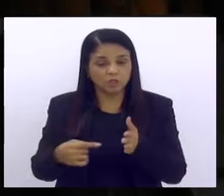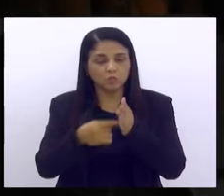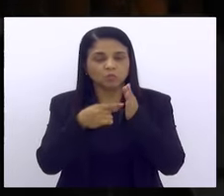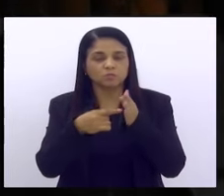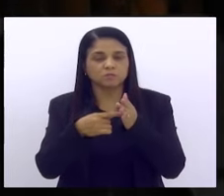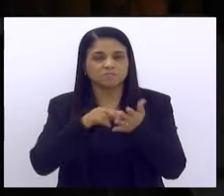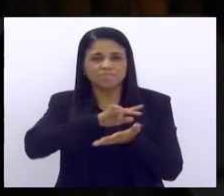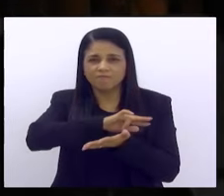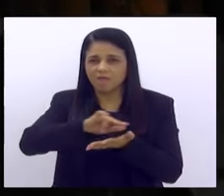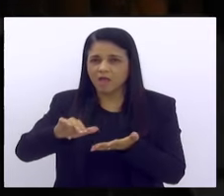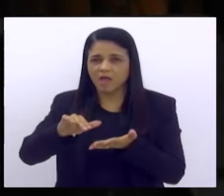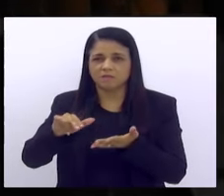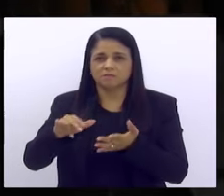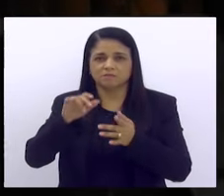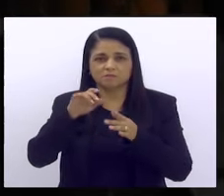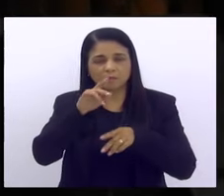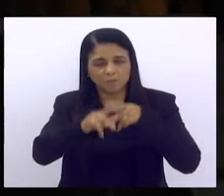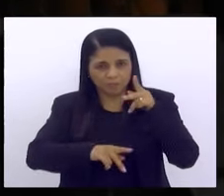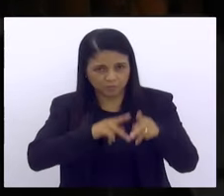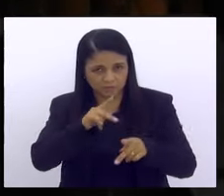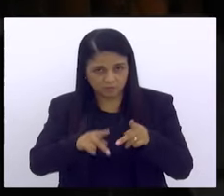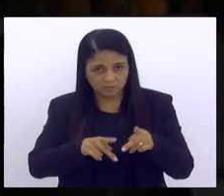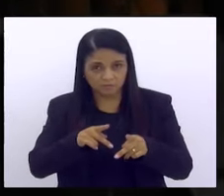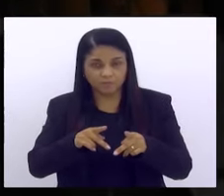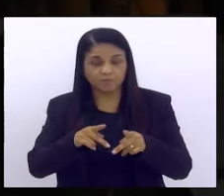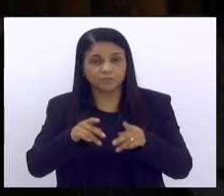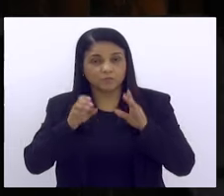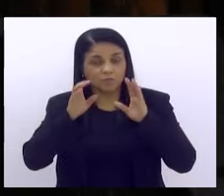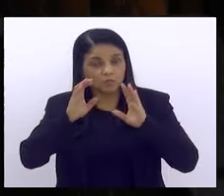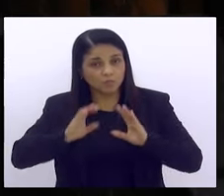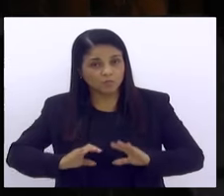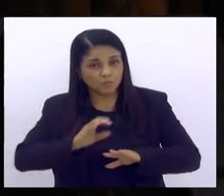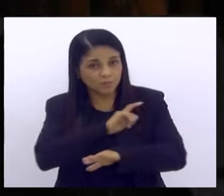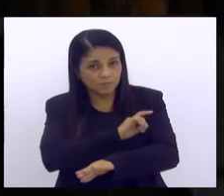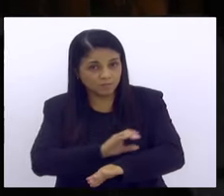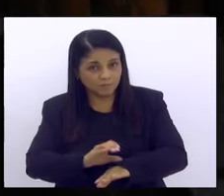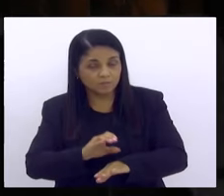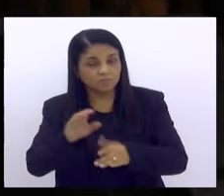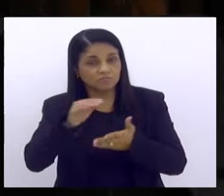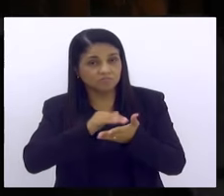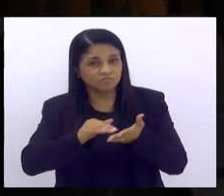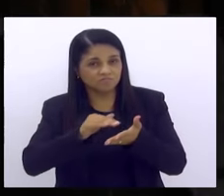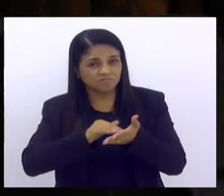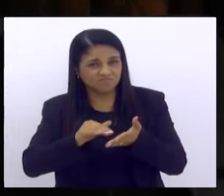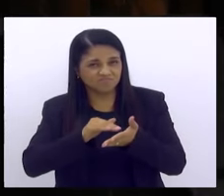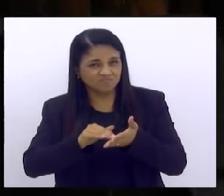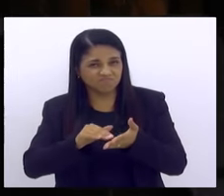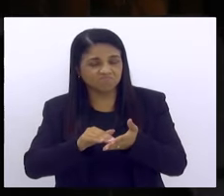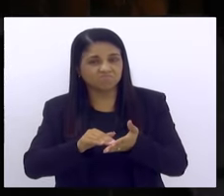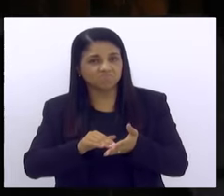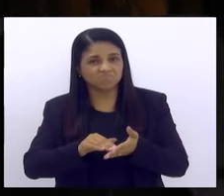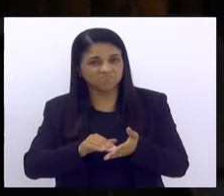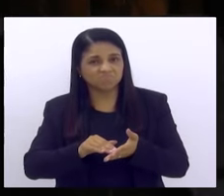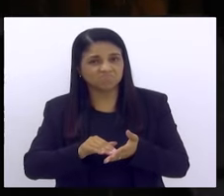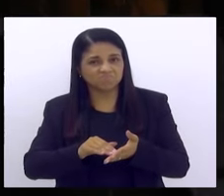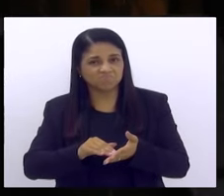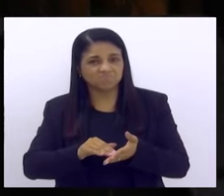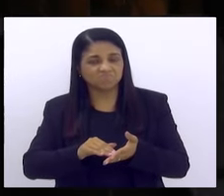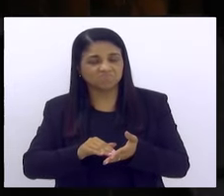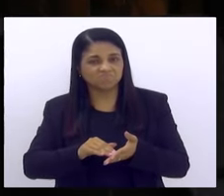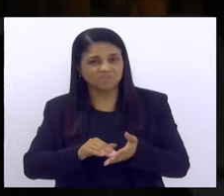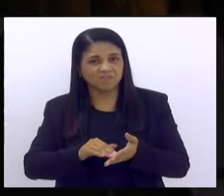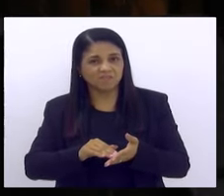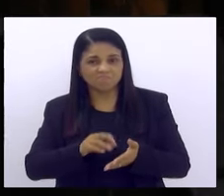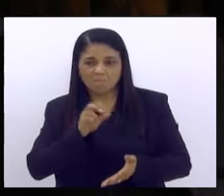cidadãos fluminenses. Então, o comportamento do senhor secretário, que foi muito valente e muito